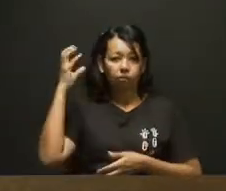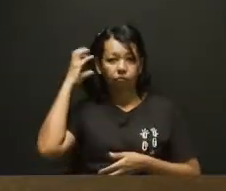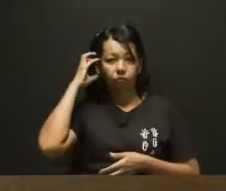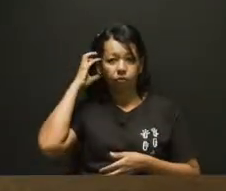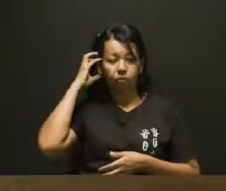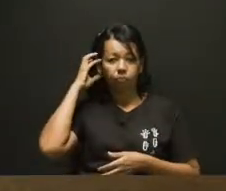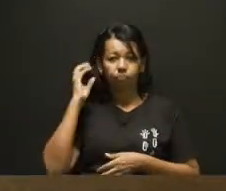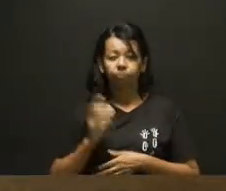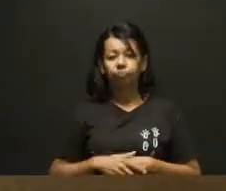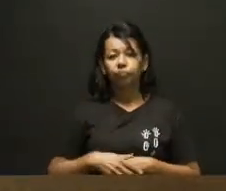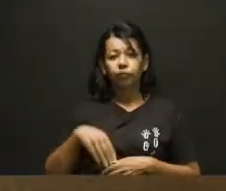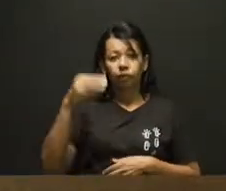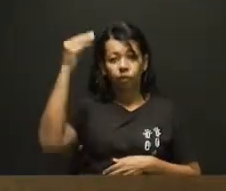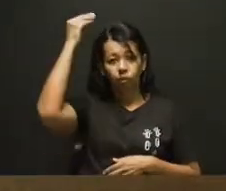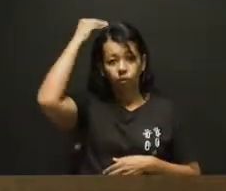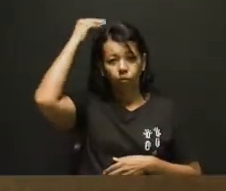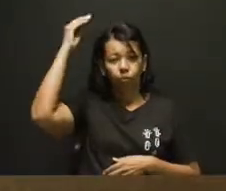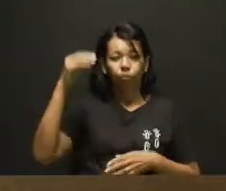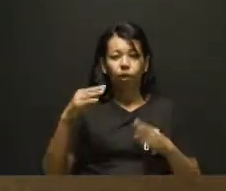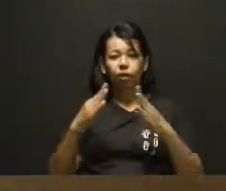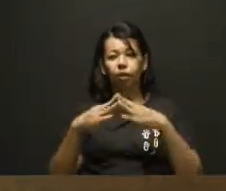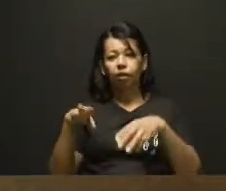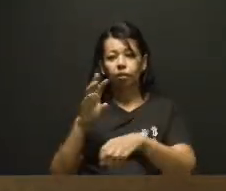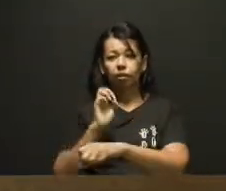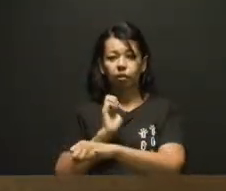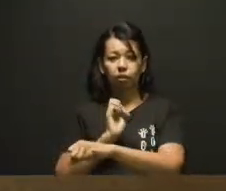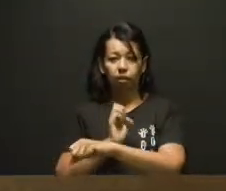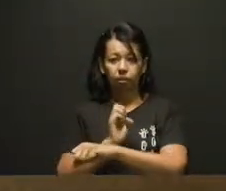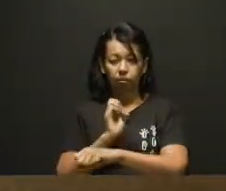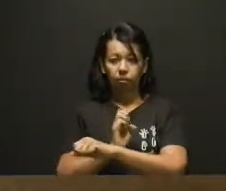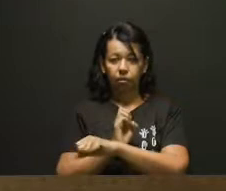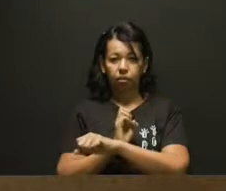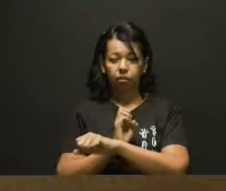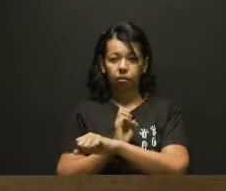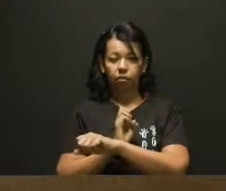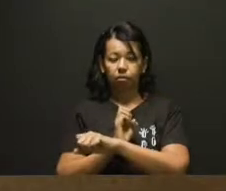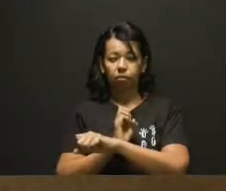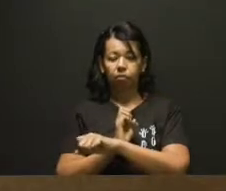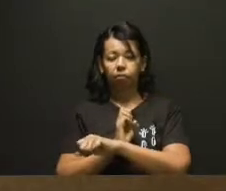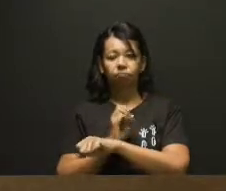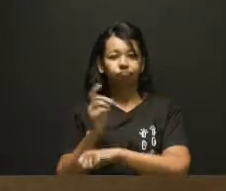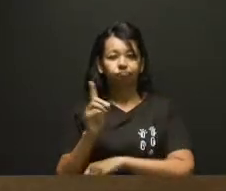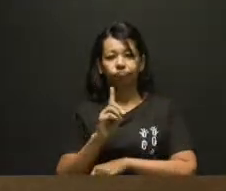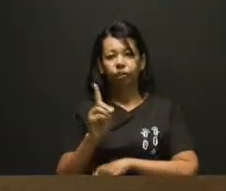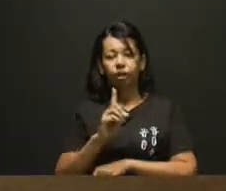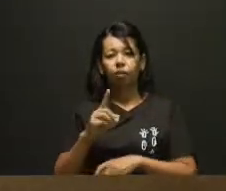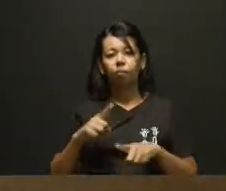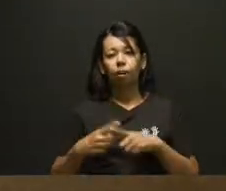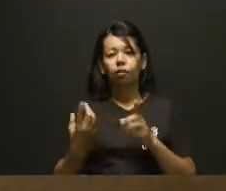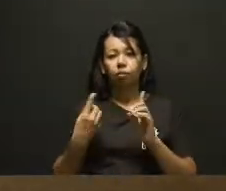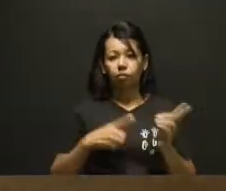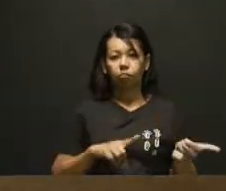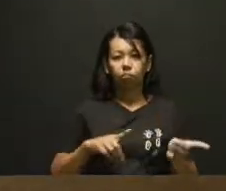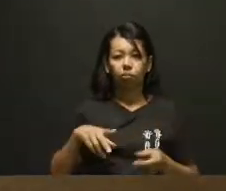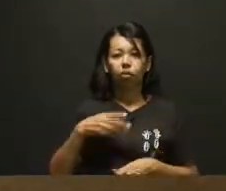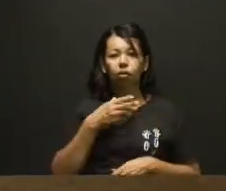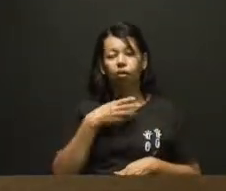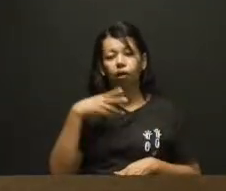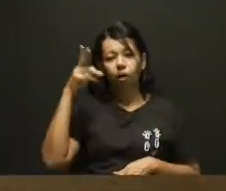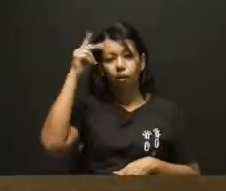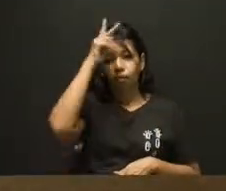casa da esperança se eu tiver que entrar com um mandato de segurança não vai ser contra a casa da esperança vai ser contra a prefeitura